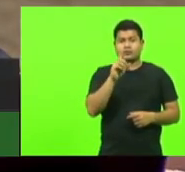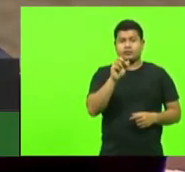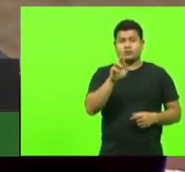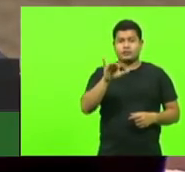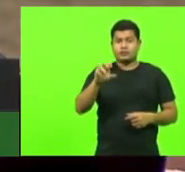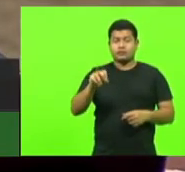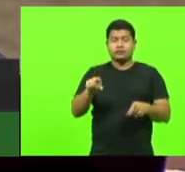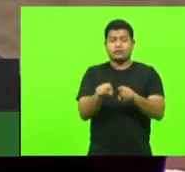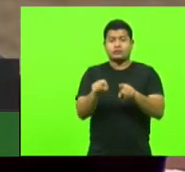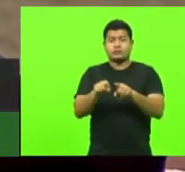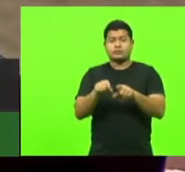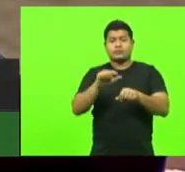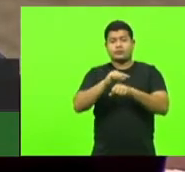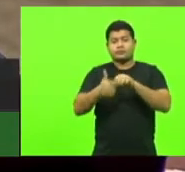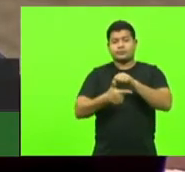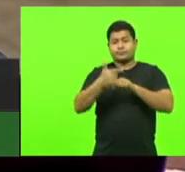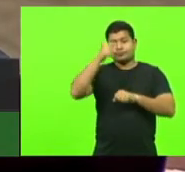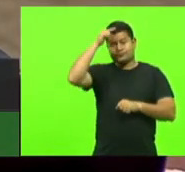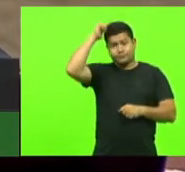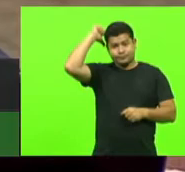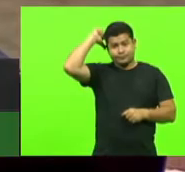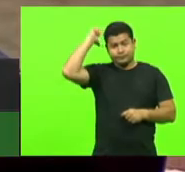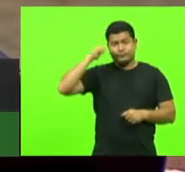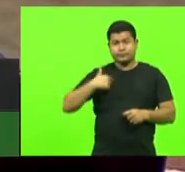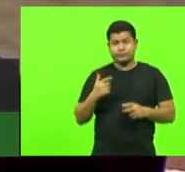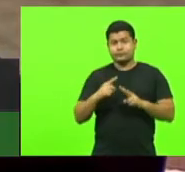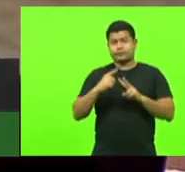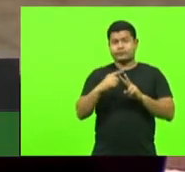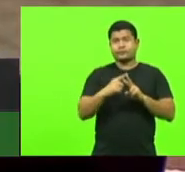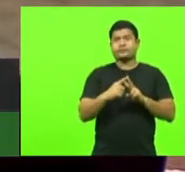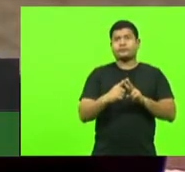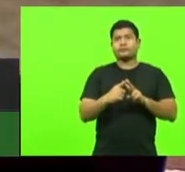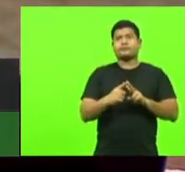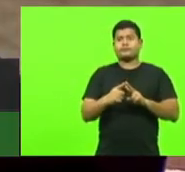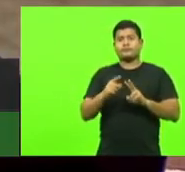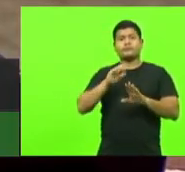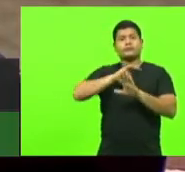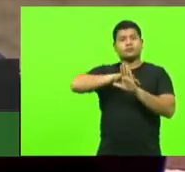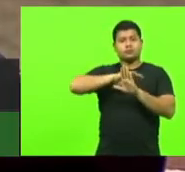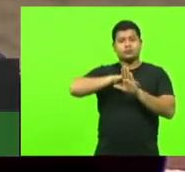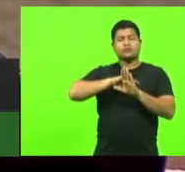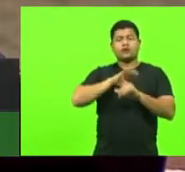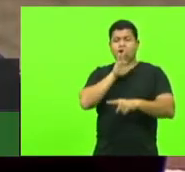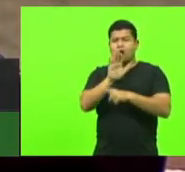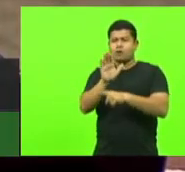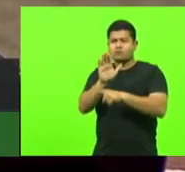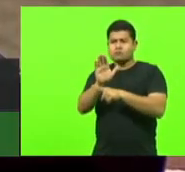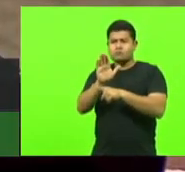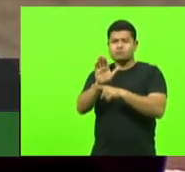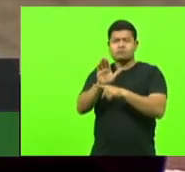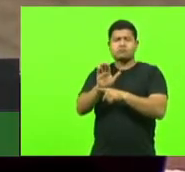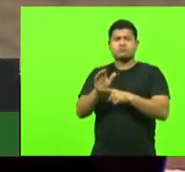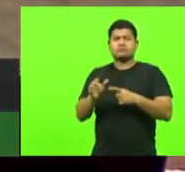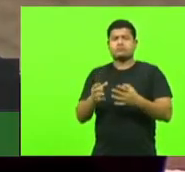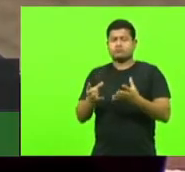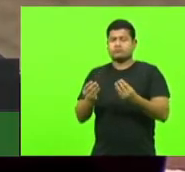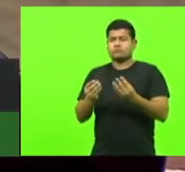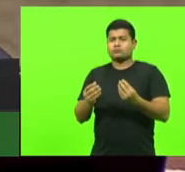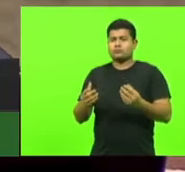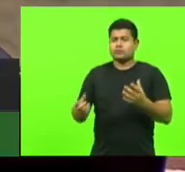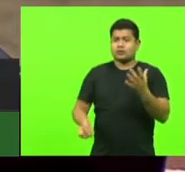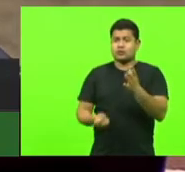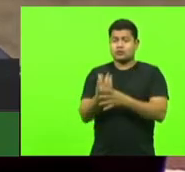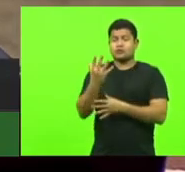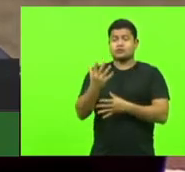Amin, que foram protagonistas nos bastidores e que colaboraram muito para a construção